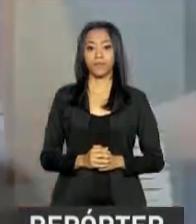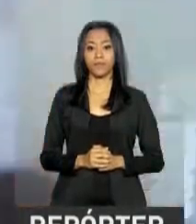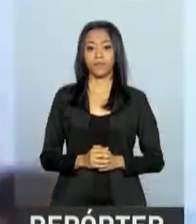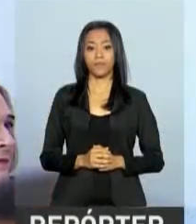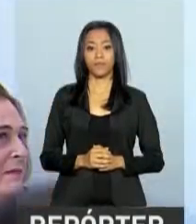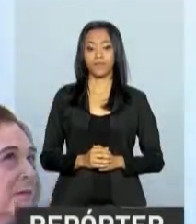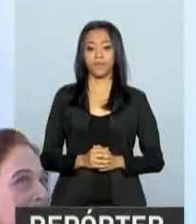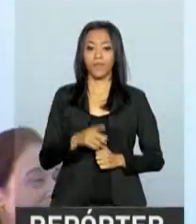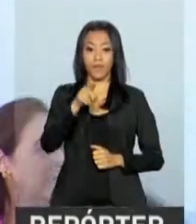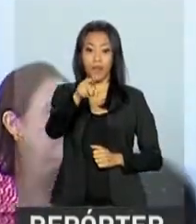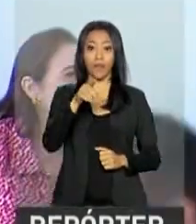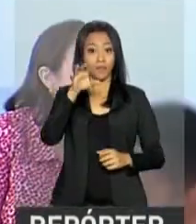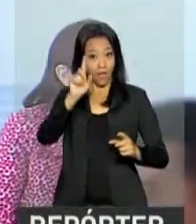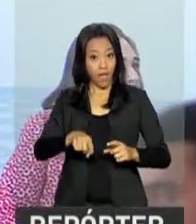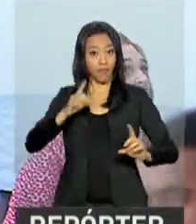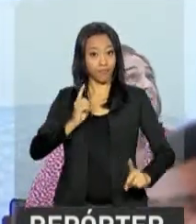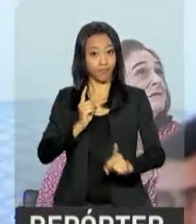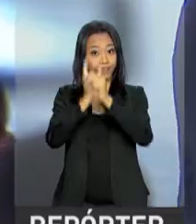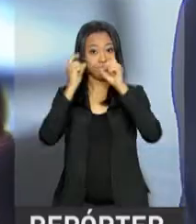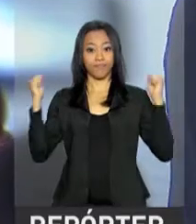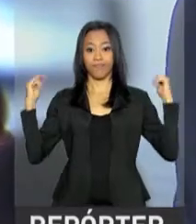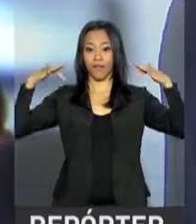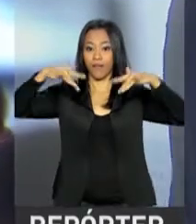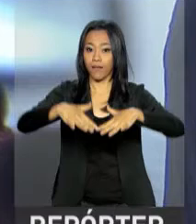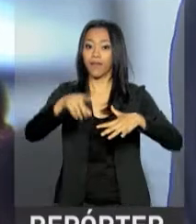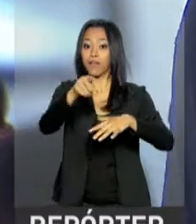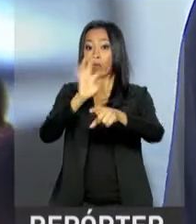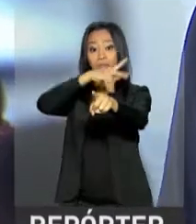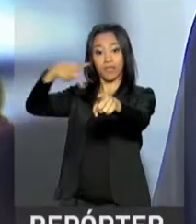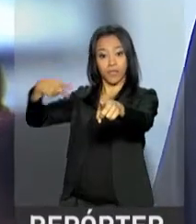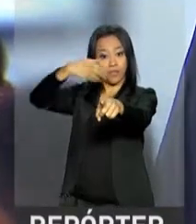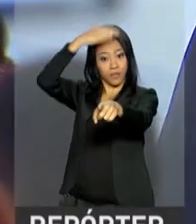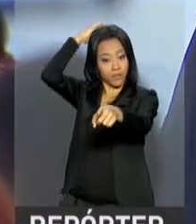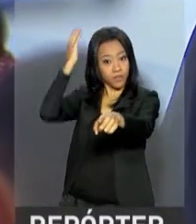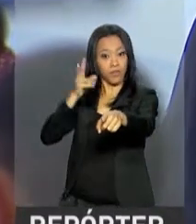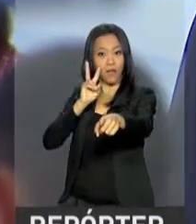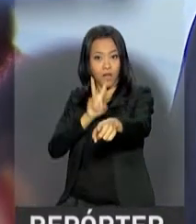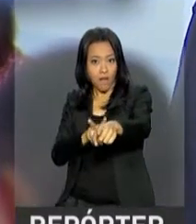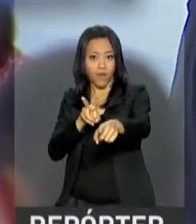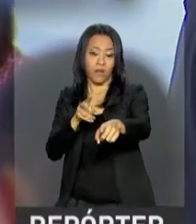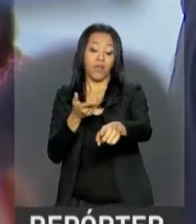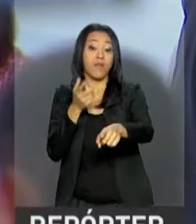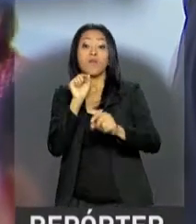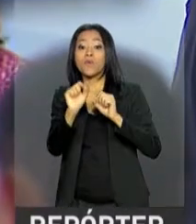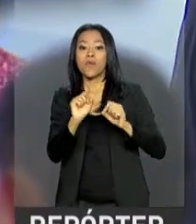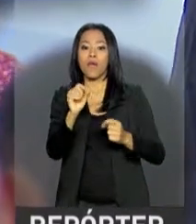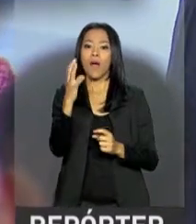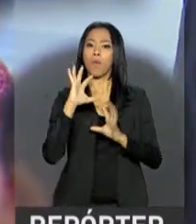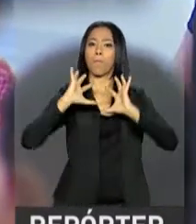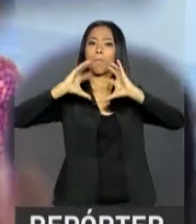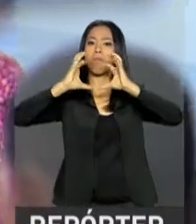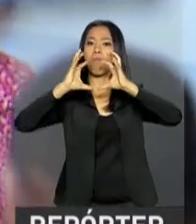um evento que contou até com a participação do presidente da república michel temer ao equilibrar uma bola de